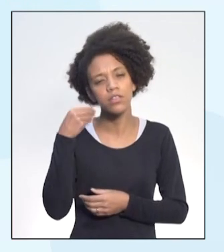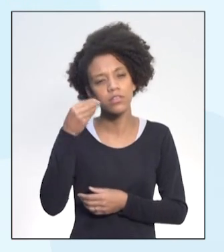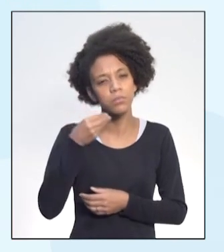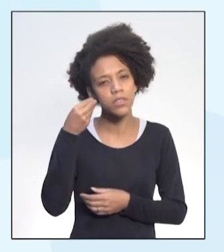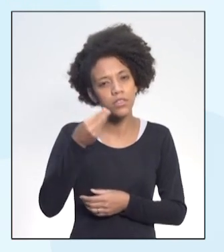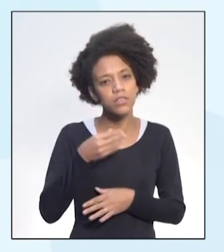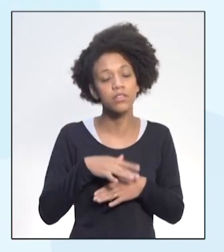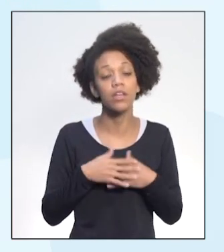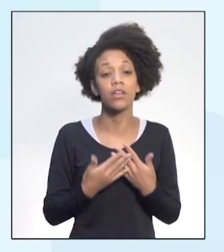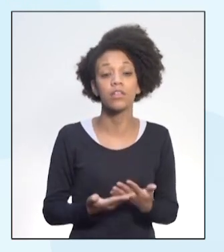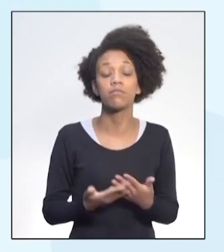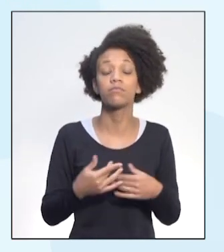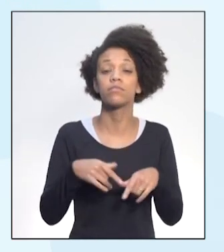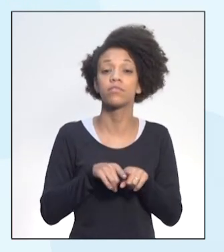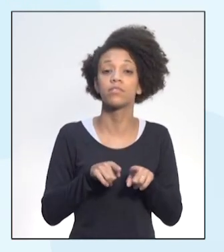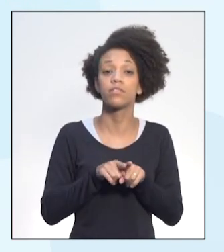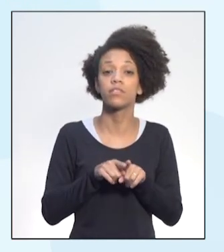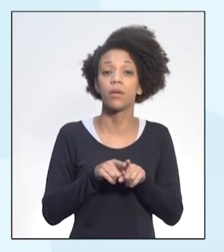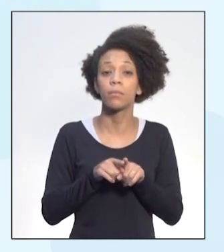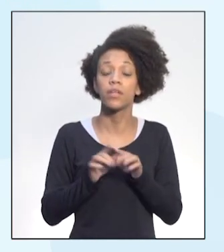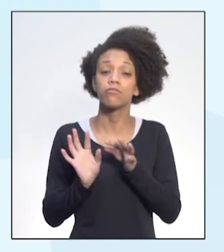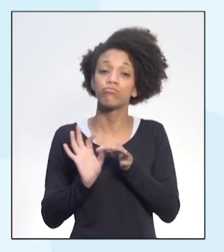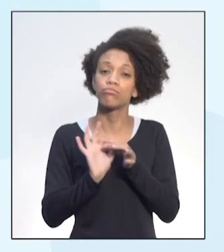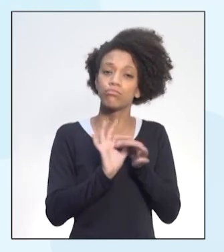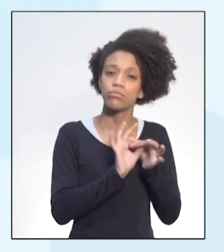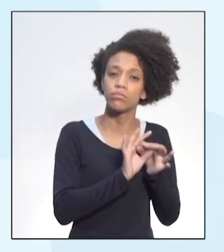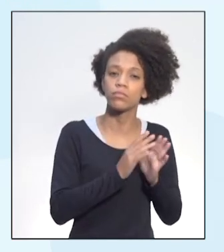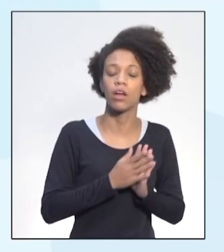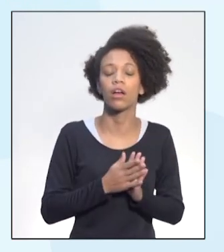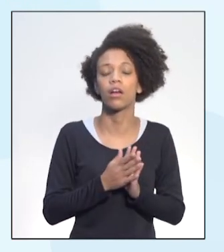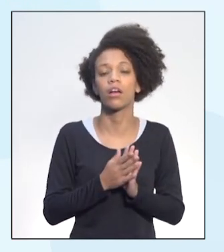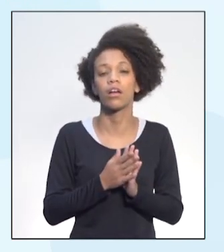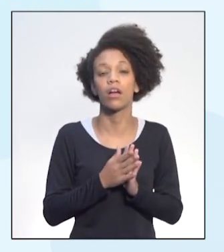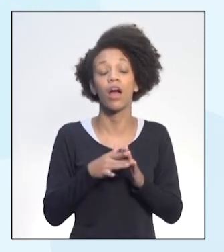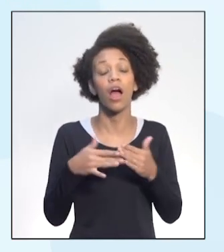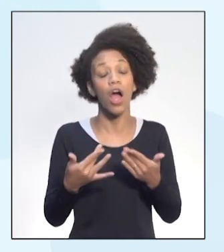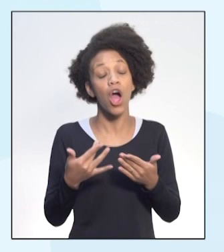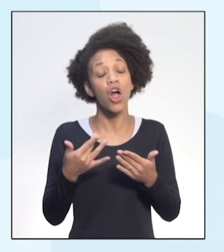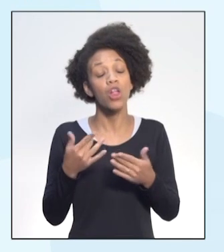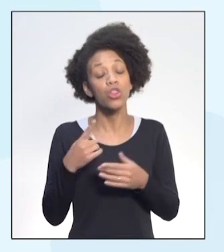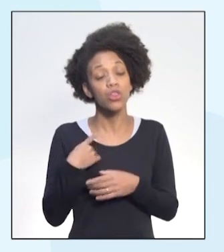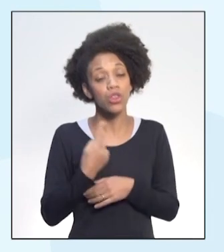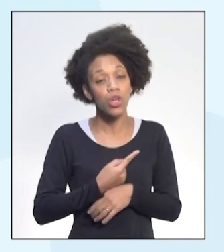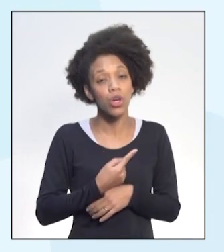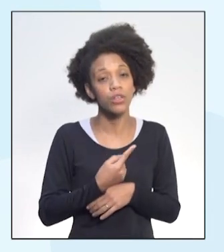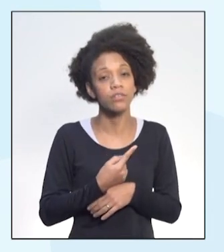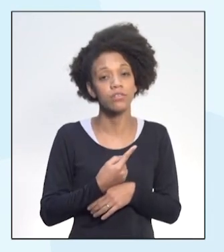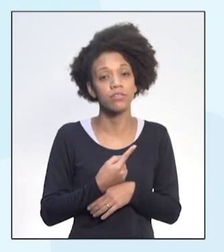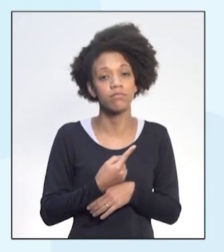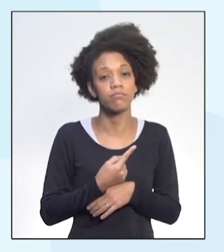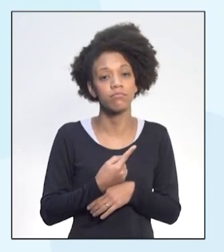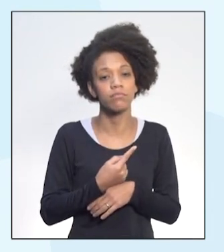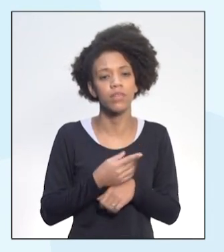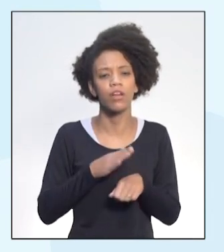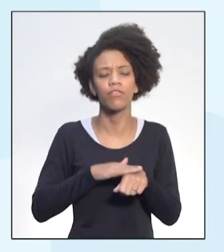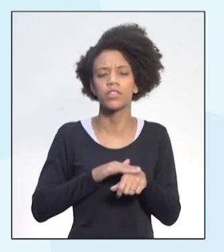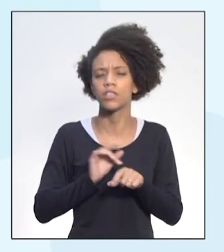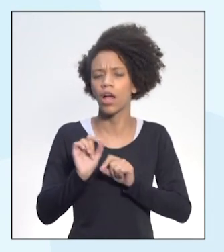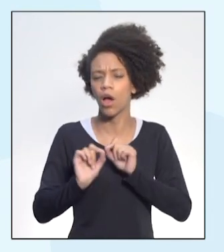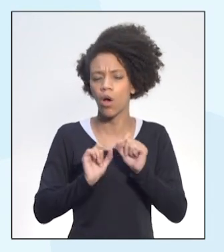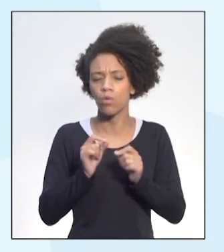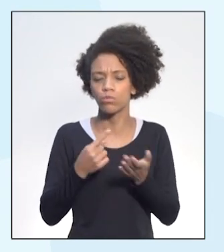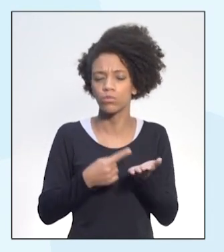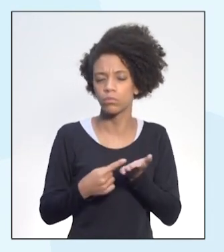experiências e produzir sentidos que levem ao entendimento mútuo. Nós ainda iremos fazer alguns combinados